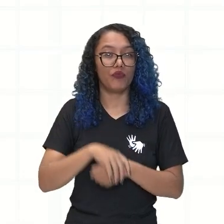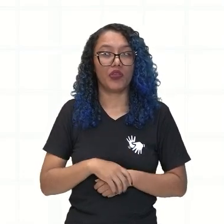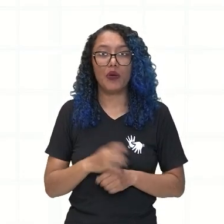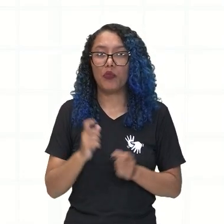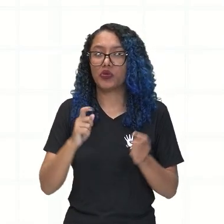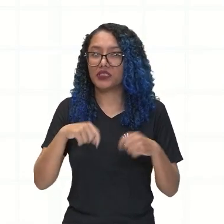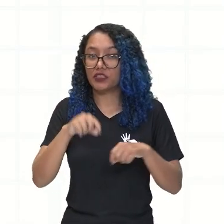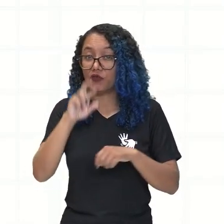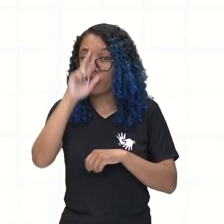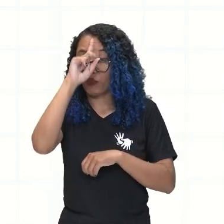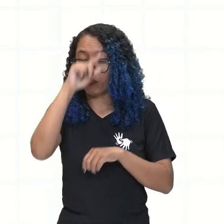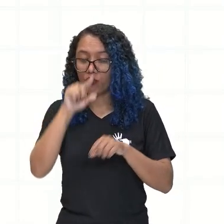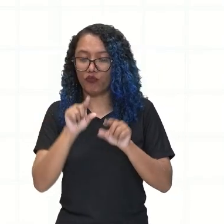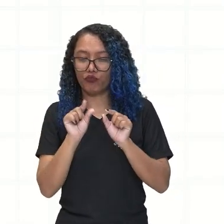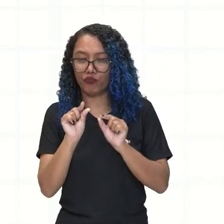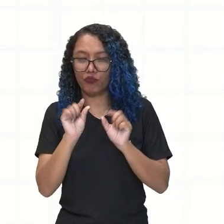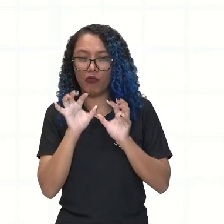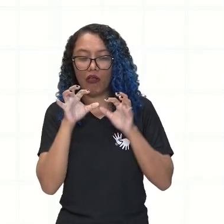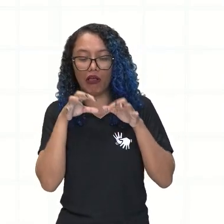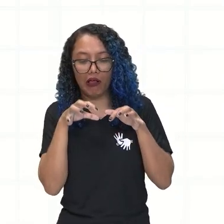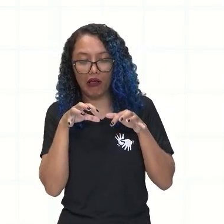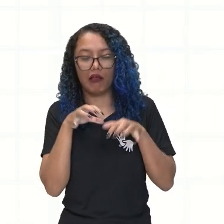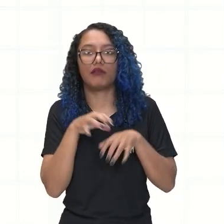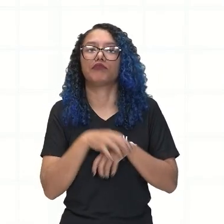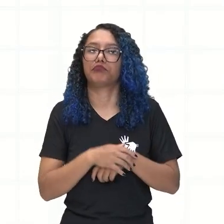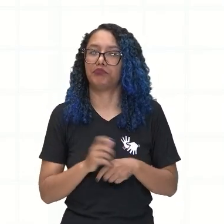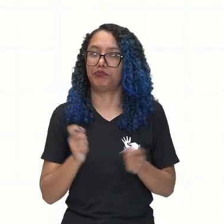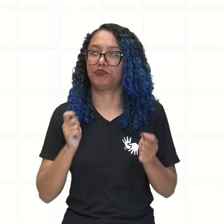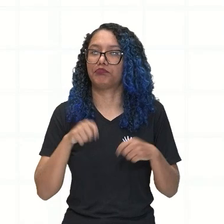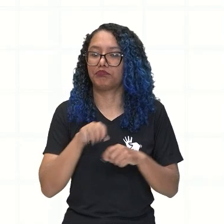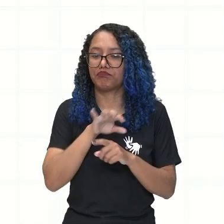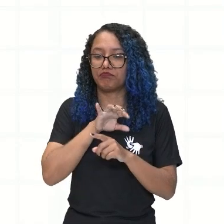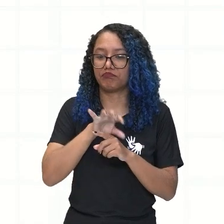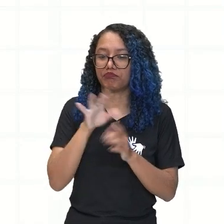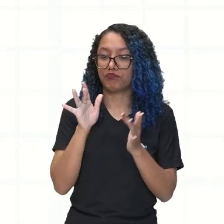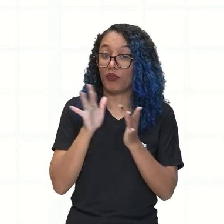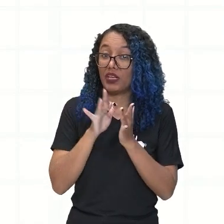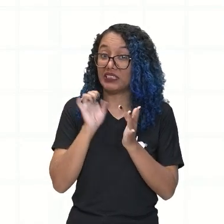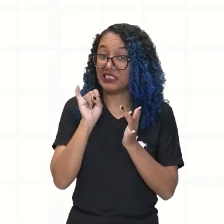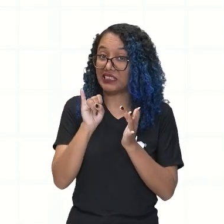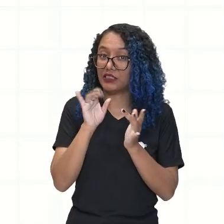Ok? Muito bem. Vamos falar um pouco aí sobre a estrutura ainda, a estrutura